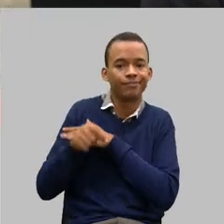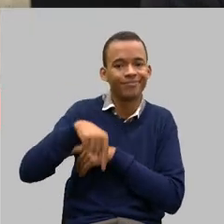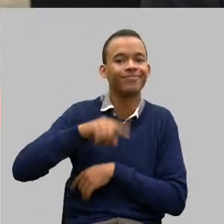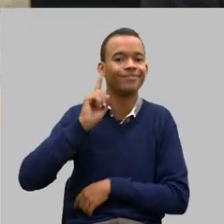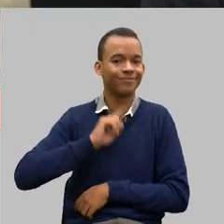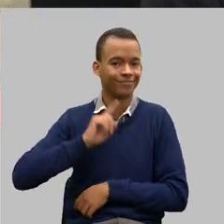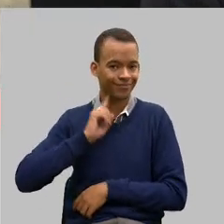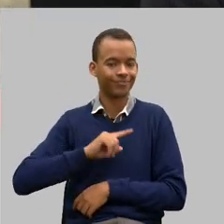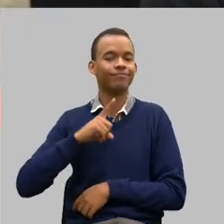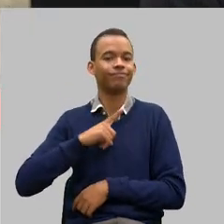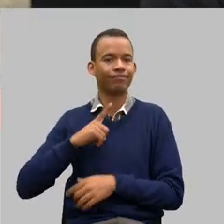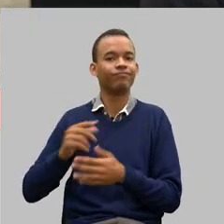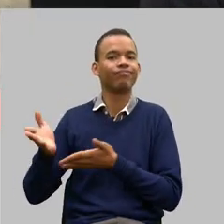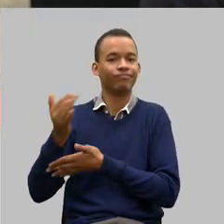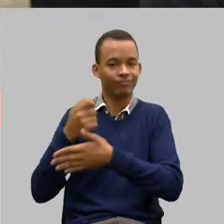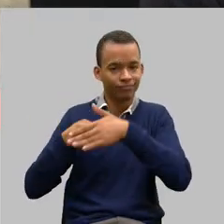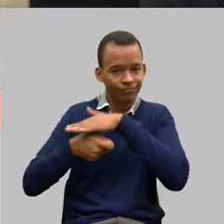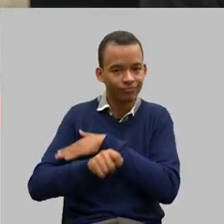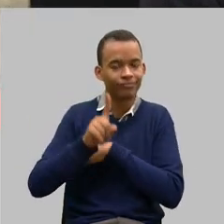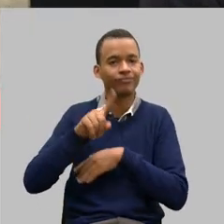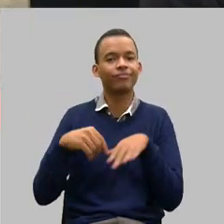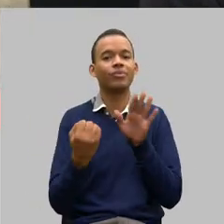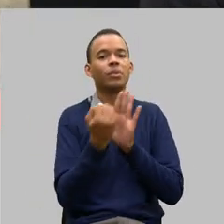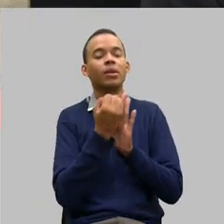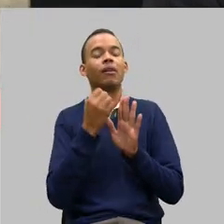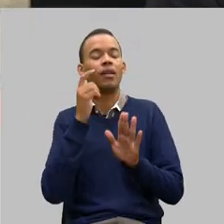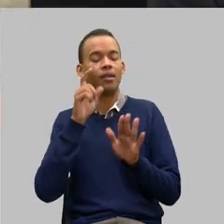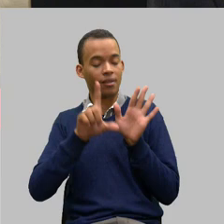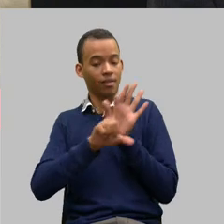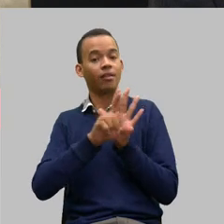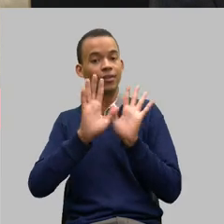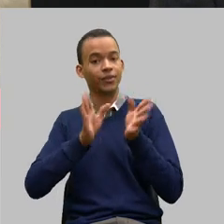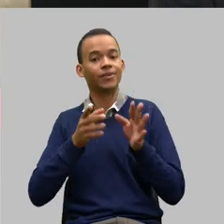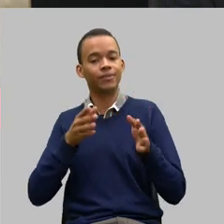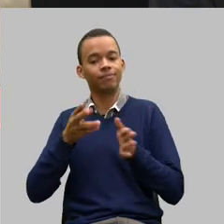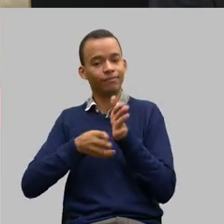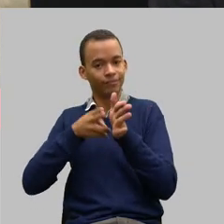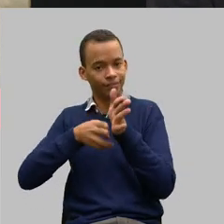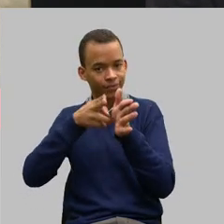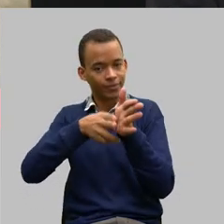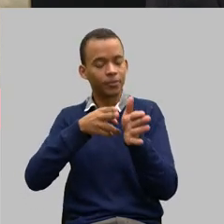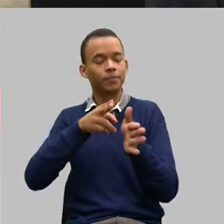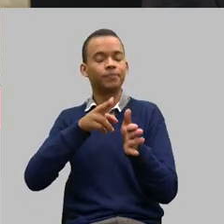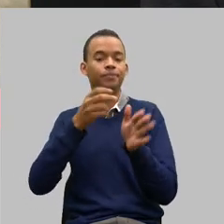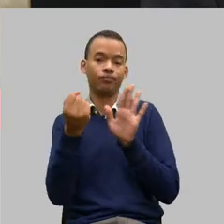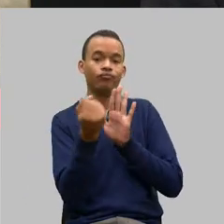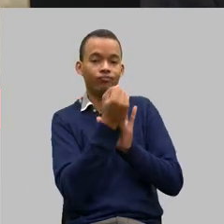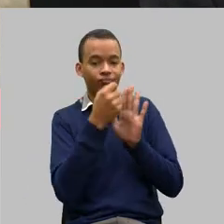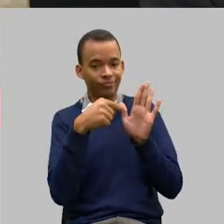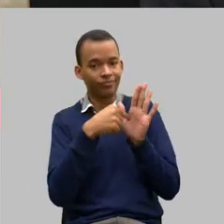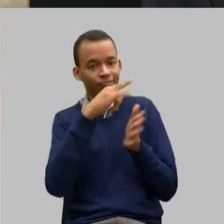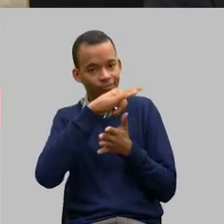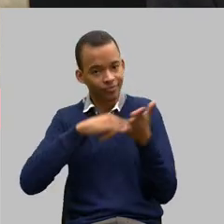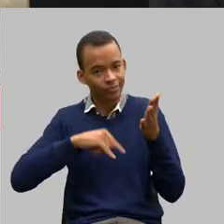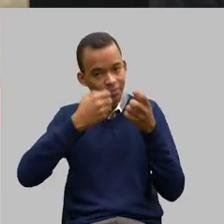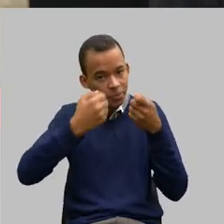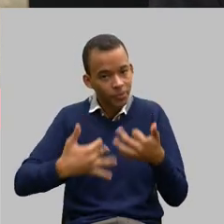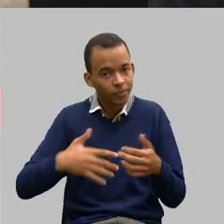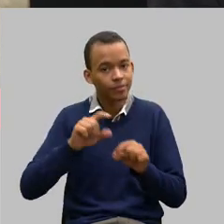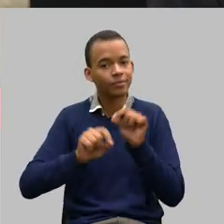Gerais fruto do novo Marco legal de ferrovias né então esse novo Marco ele diz basicamente o seguinte